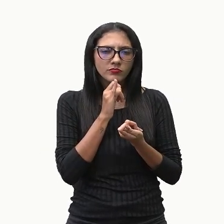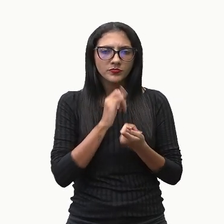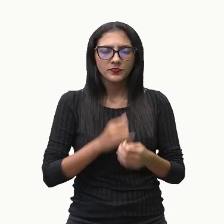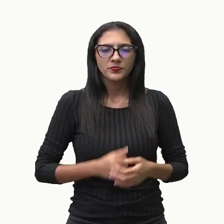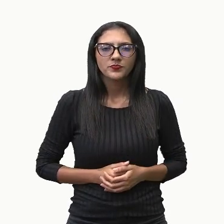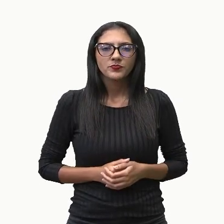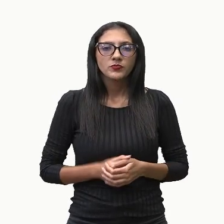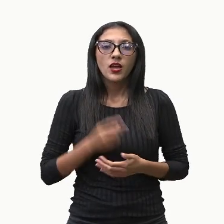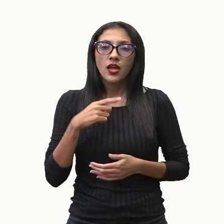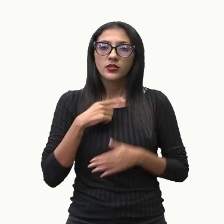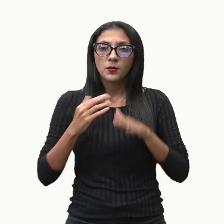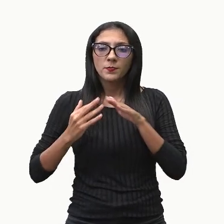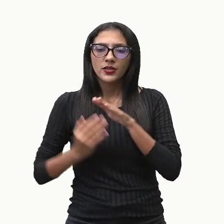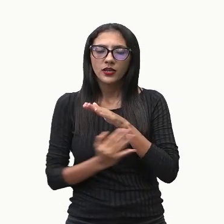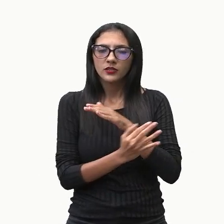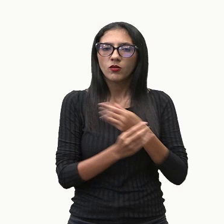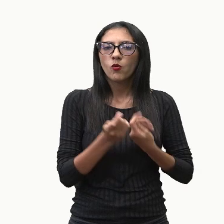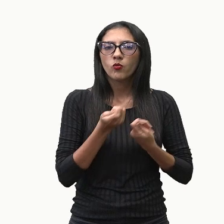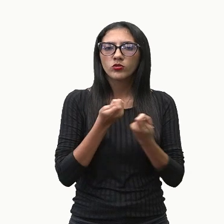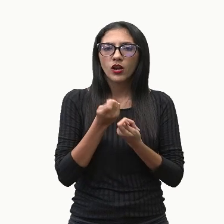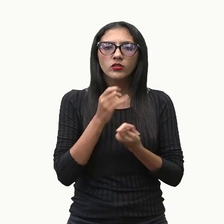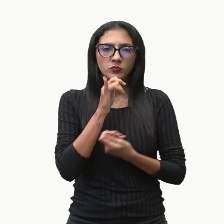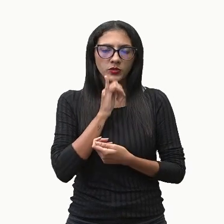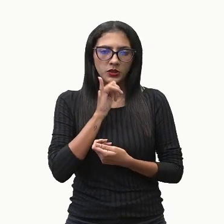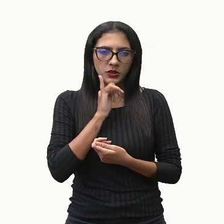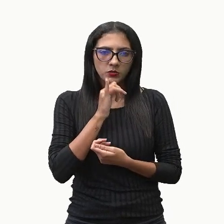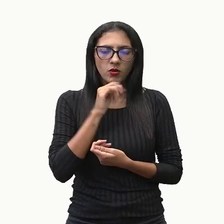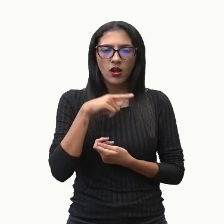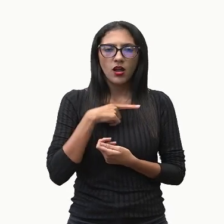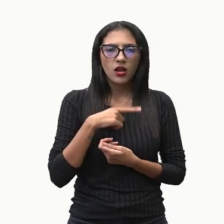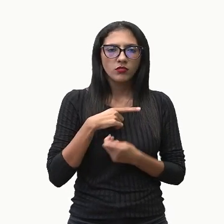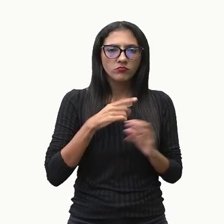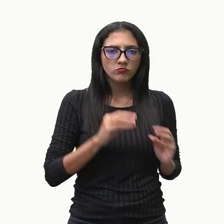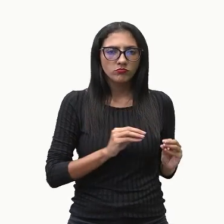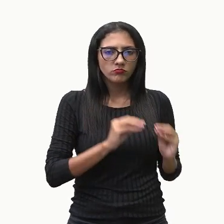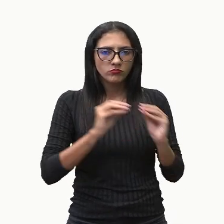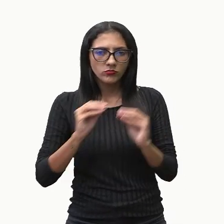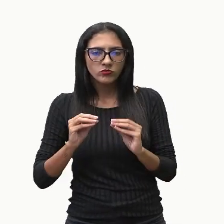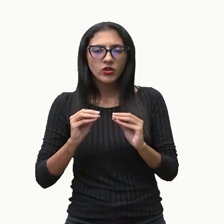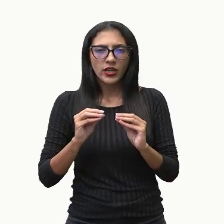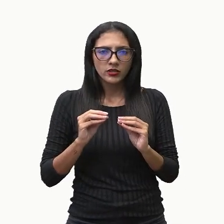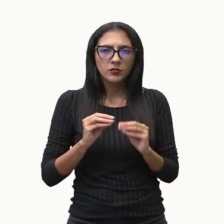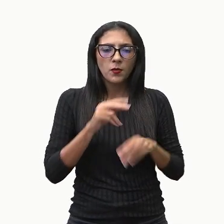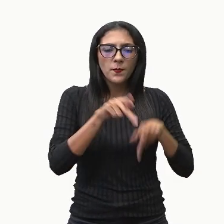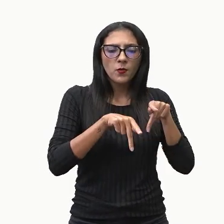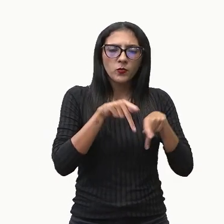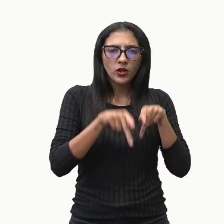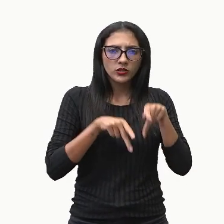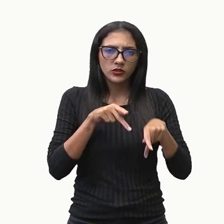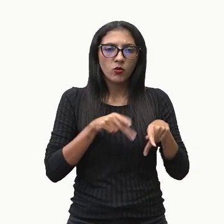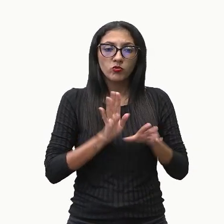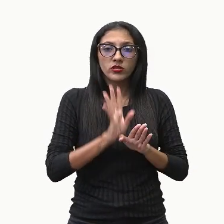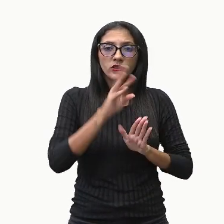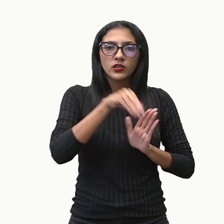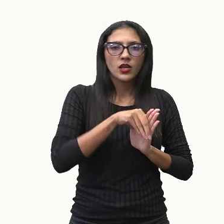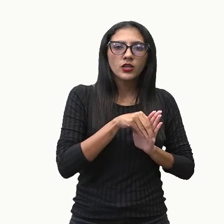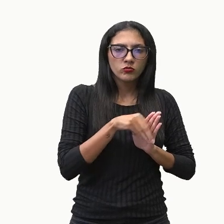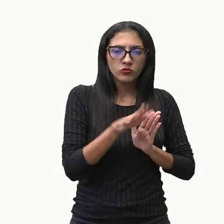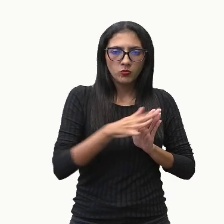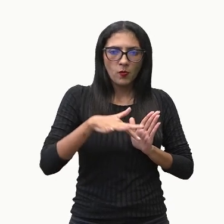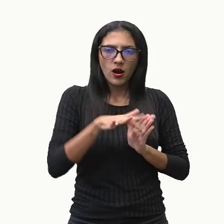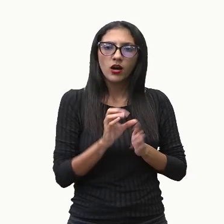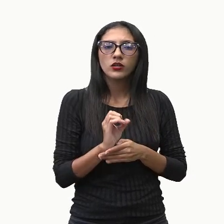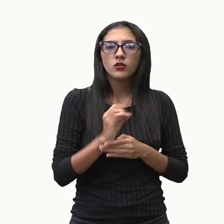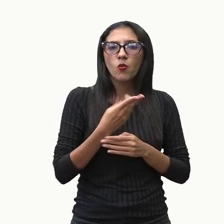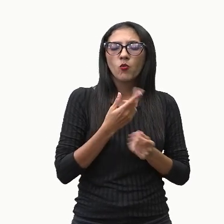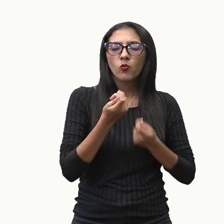Então, é uma migração controlada, que é um processo de movimento de pessoas entre diferentes regiões ou países, que é